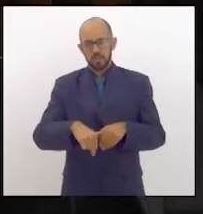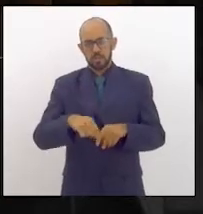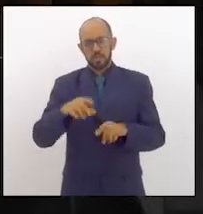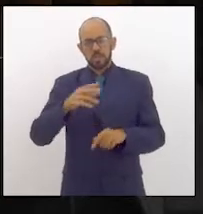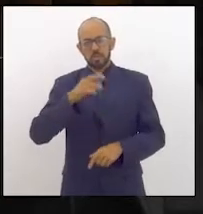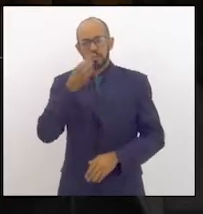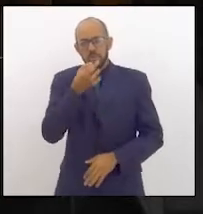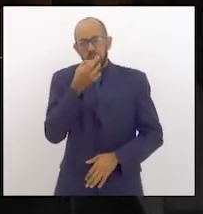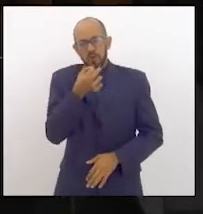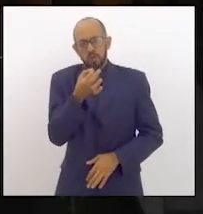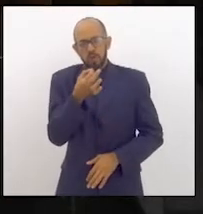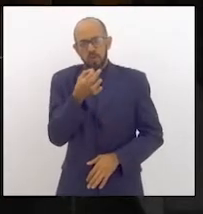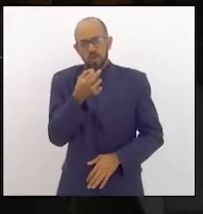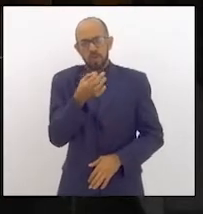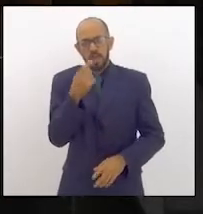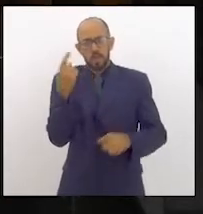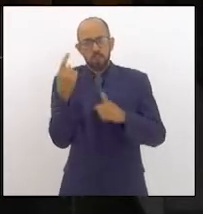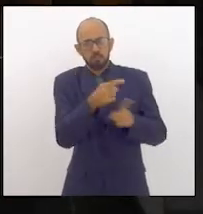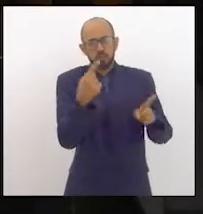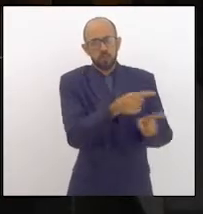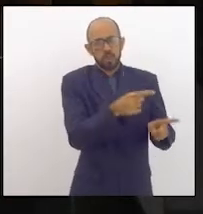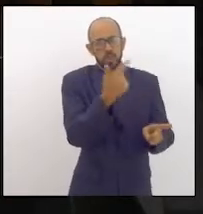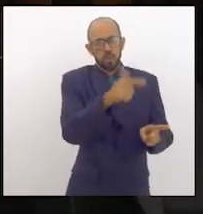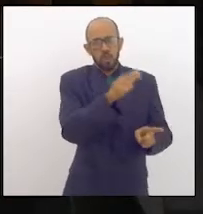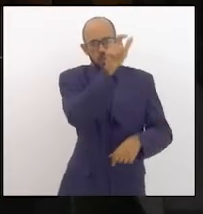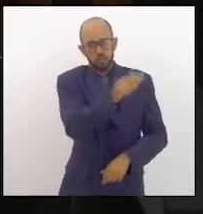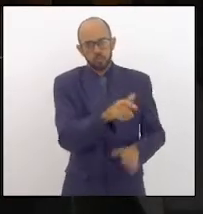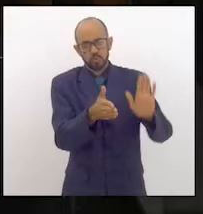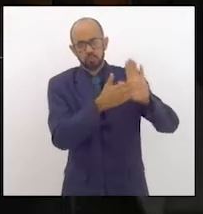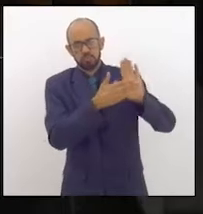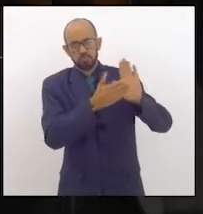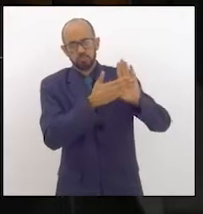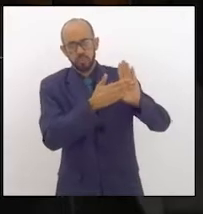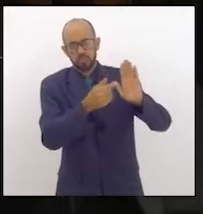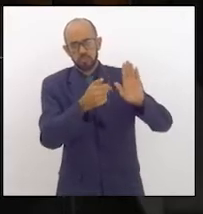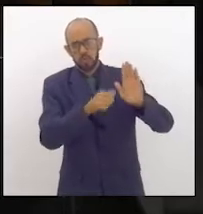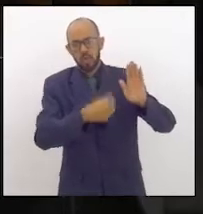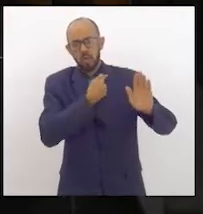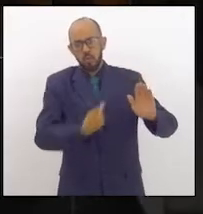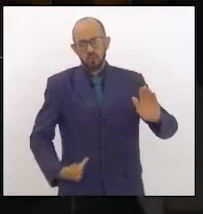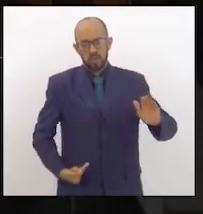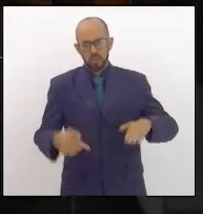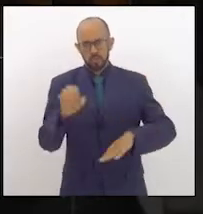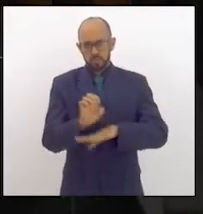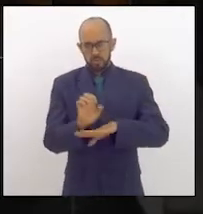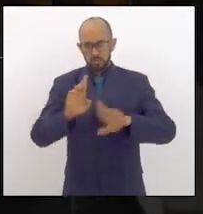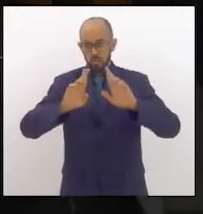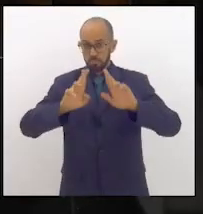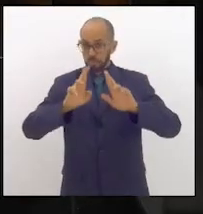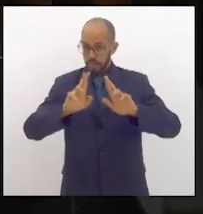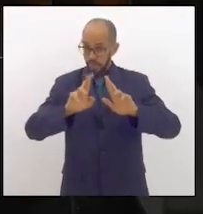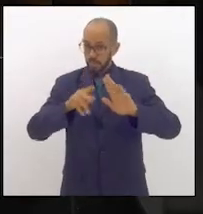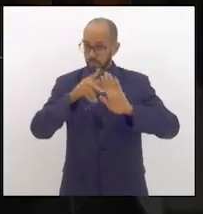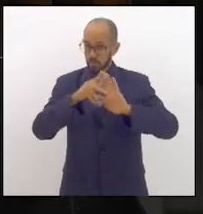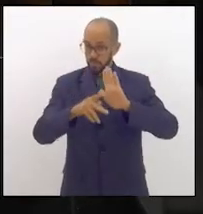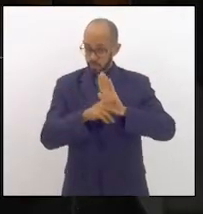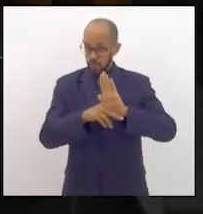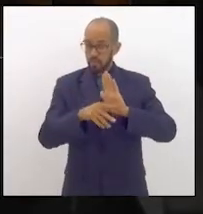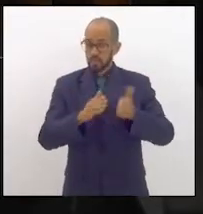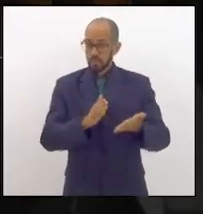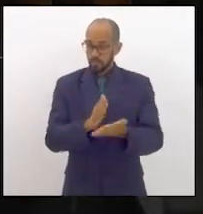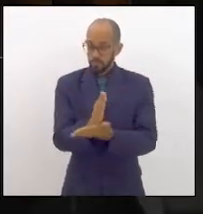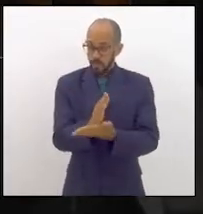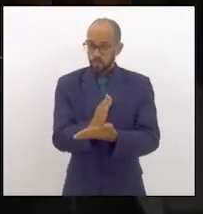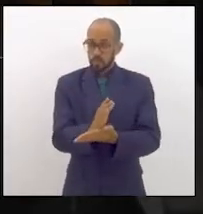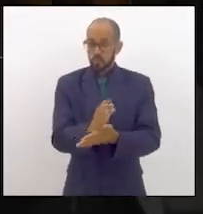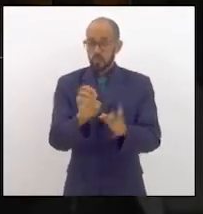atacando outros candidatos ao Governo do Estado então eu espero que esse projeto seja aprovado eu espero que esse projeto